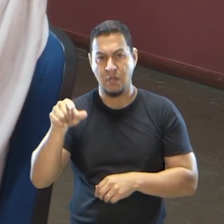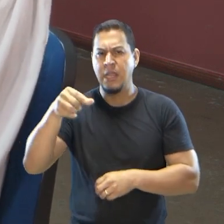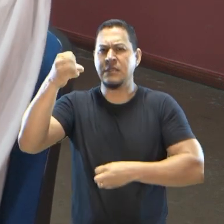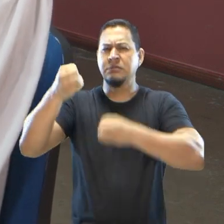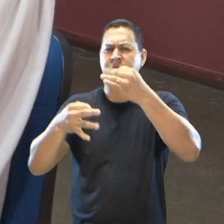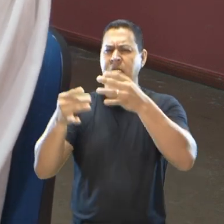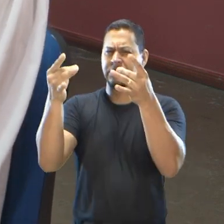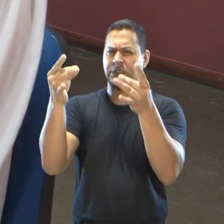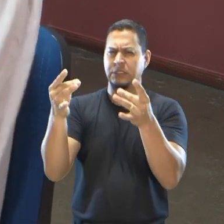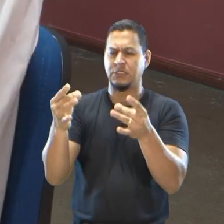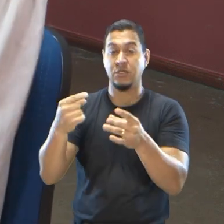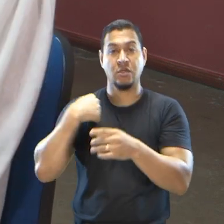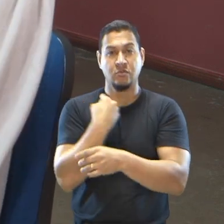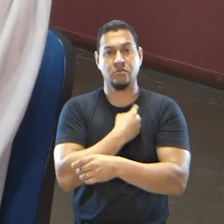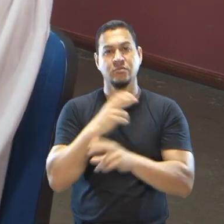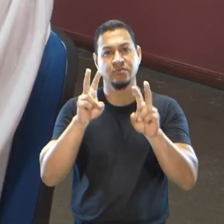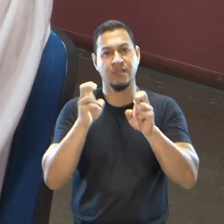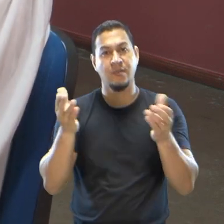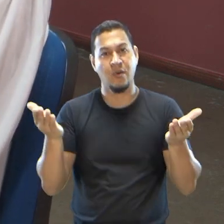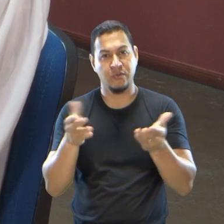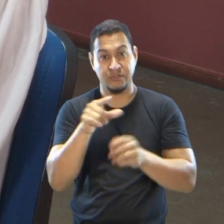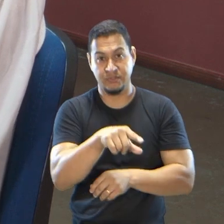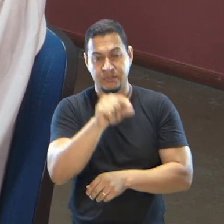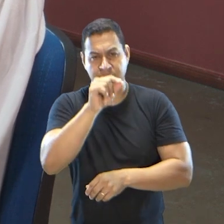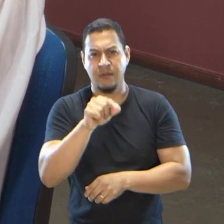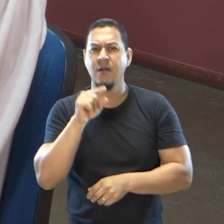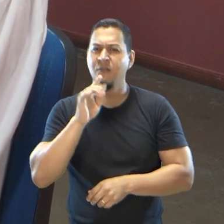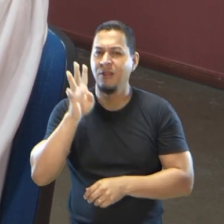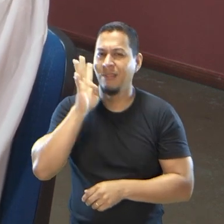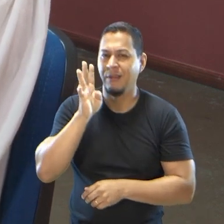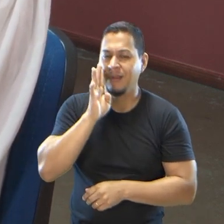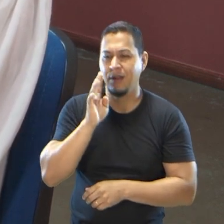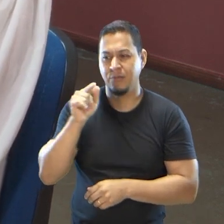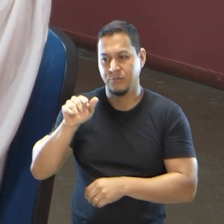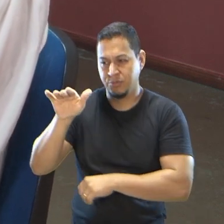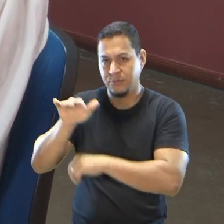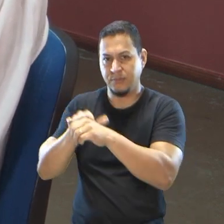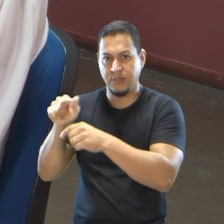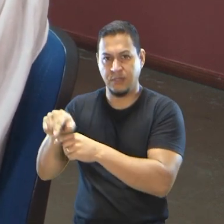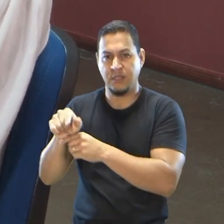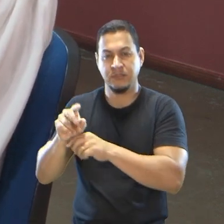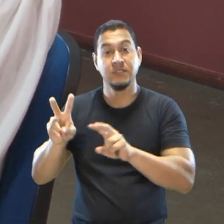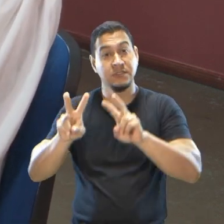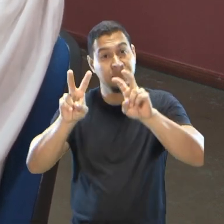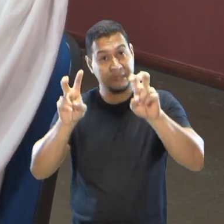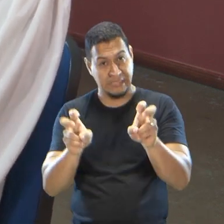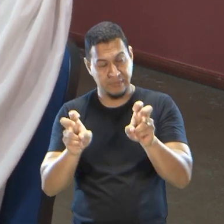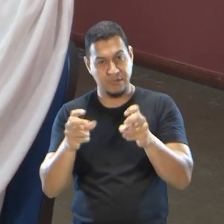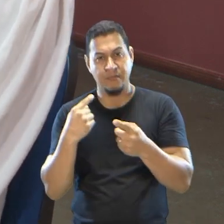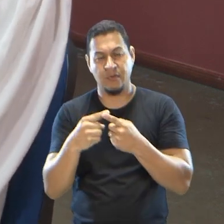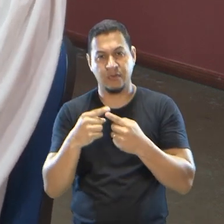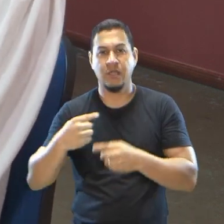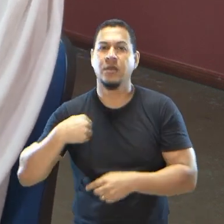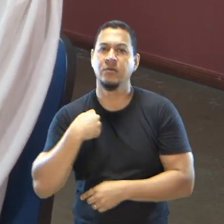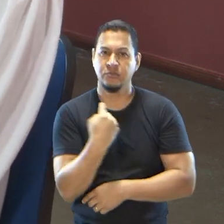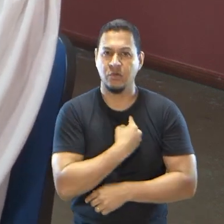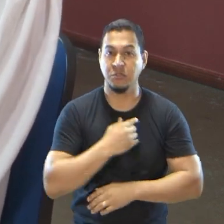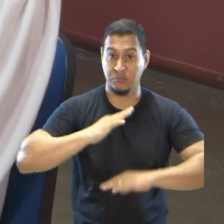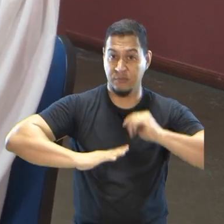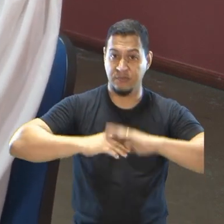a inteligência artificial, que é o nosso tema da jornada. Foi bacana a gente trazer esse assunto da inteligência artificial, porque